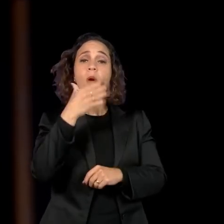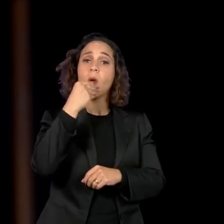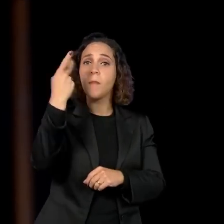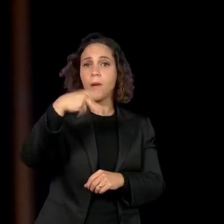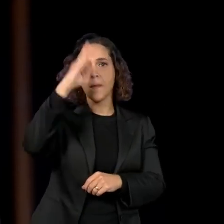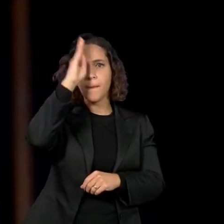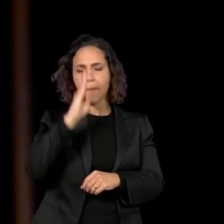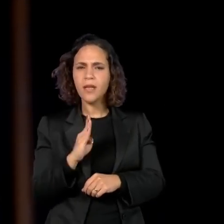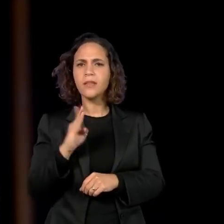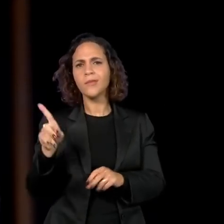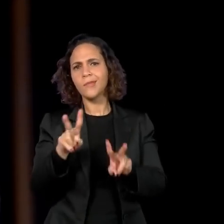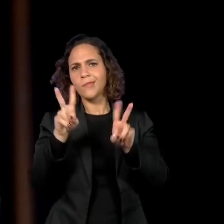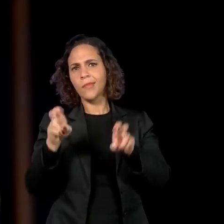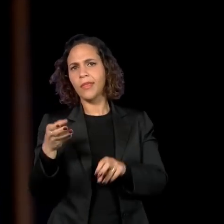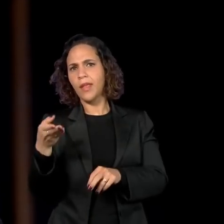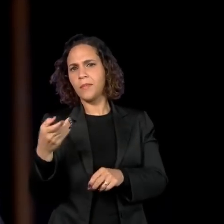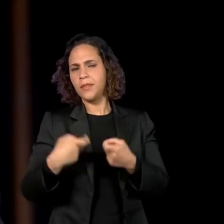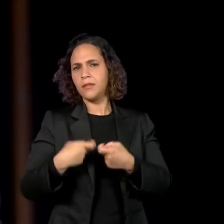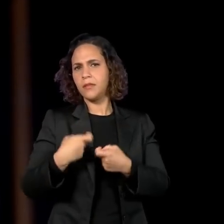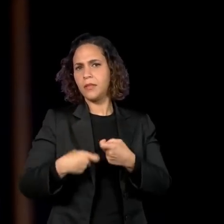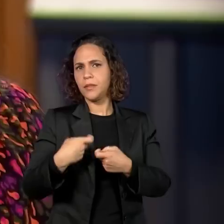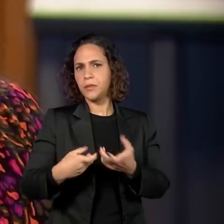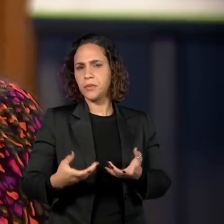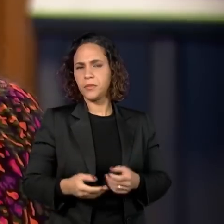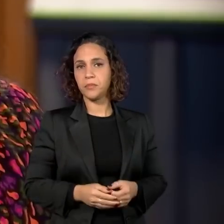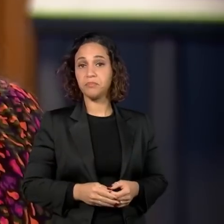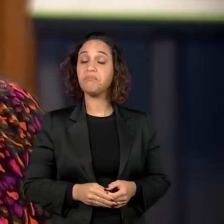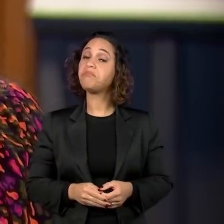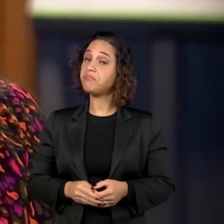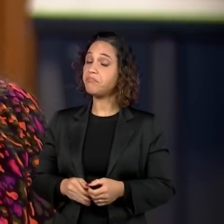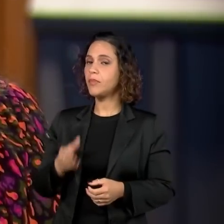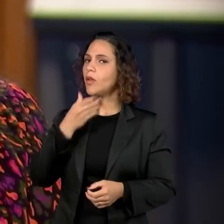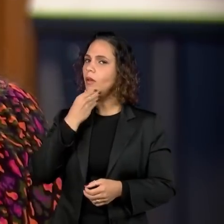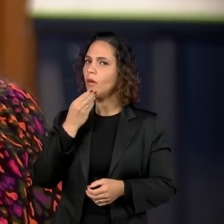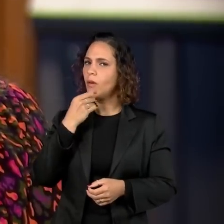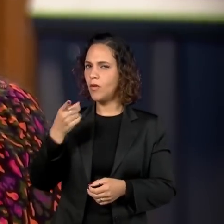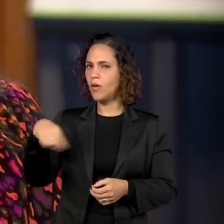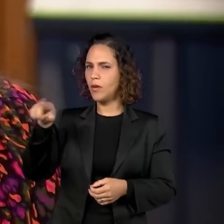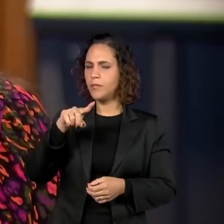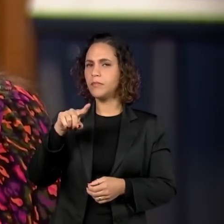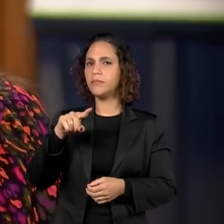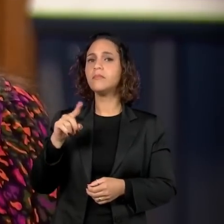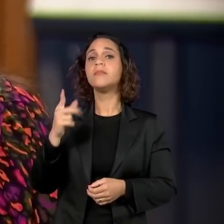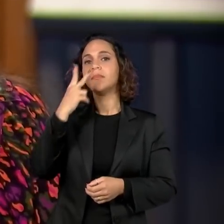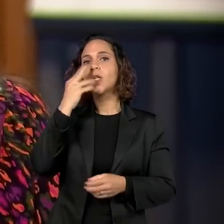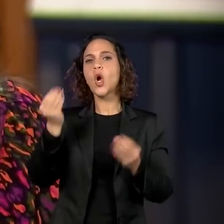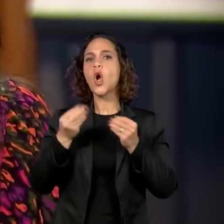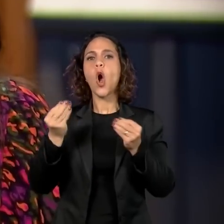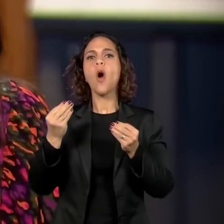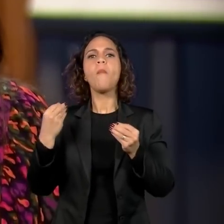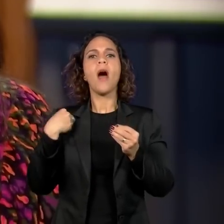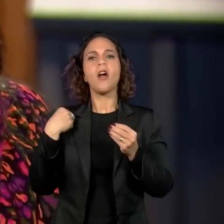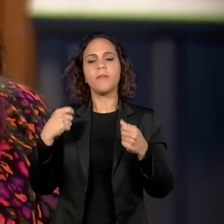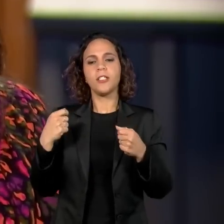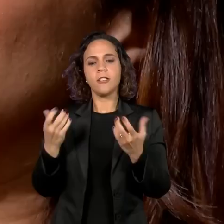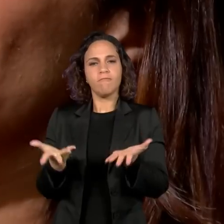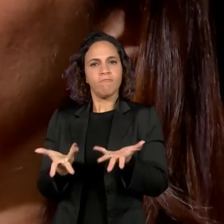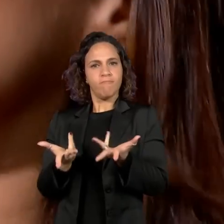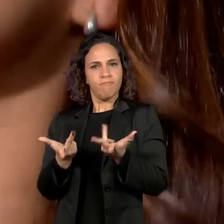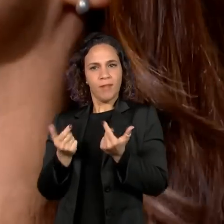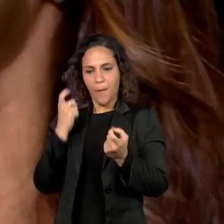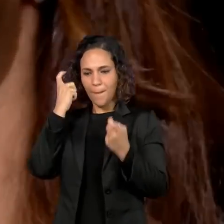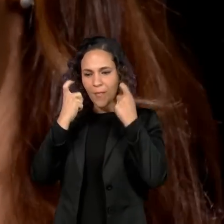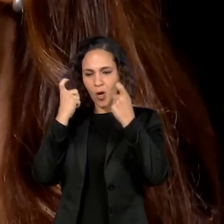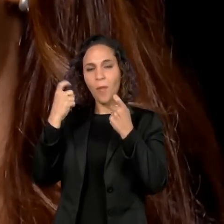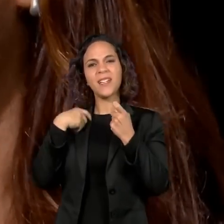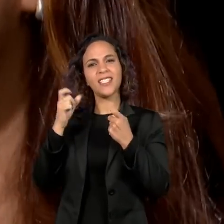em relação a esse tema, o sexo? No caso dos homens, tem muito a ver com desempenho, performance. Preocupação com